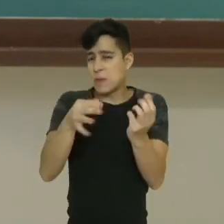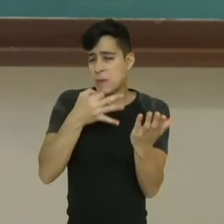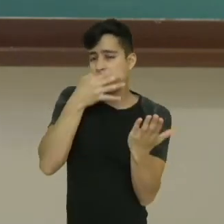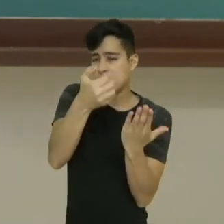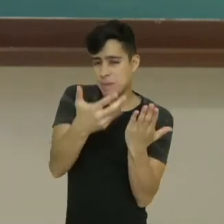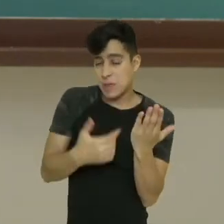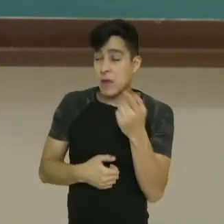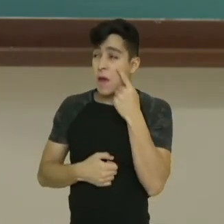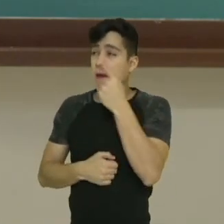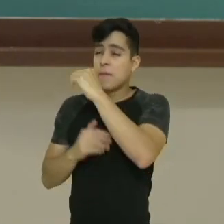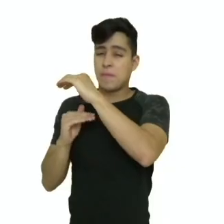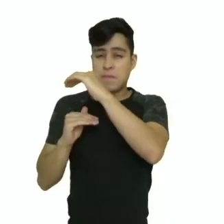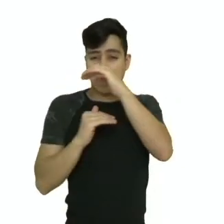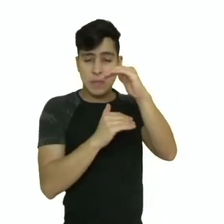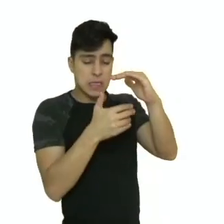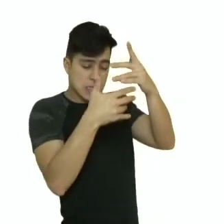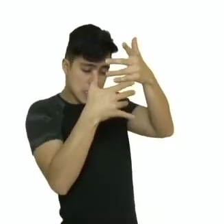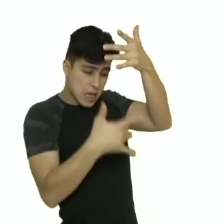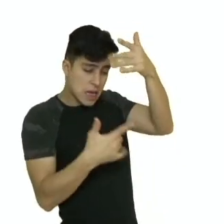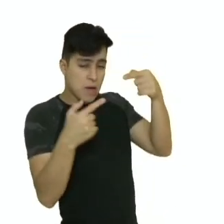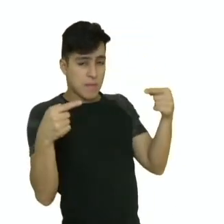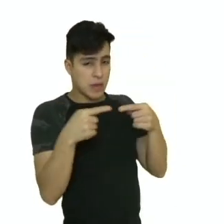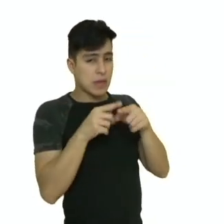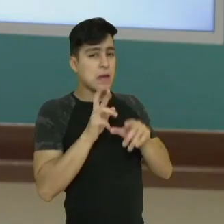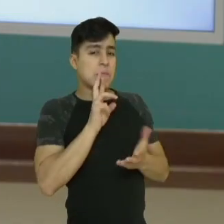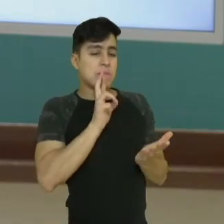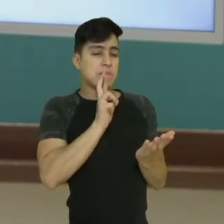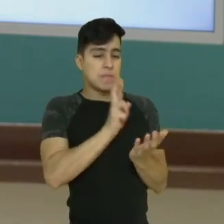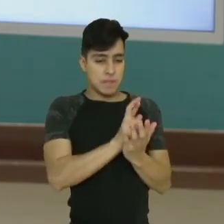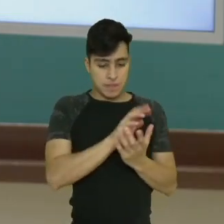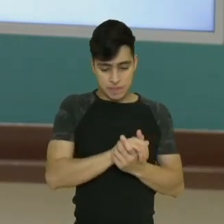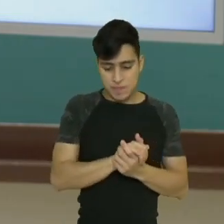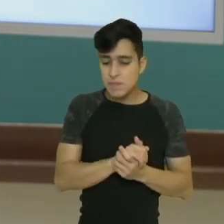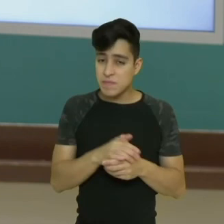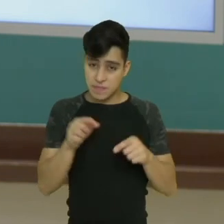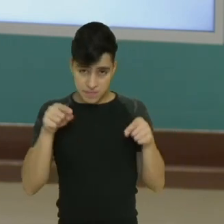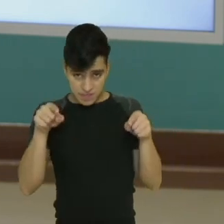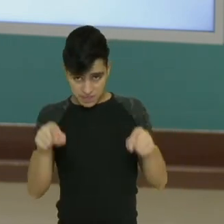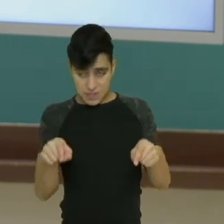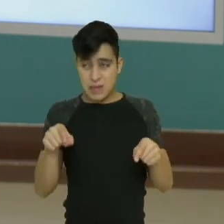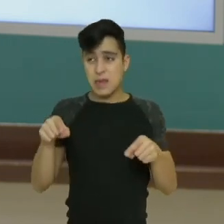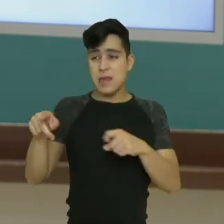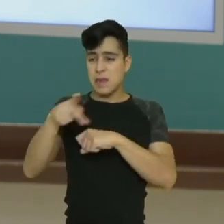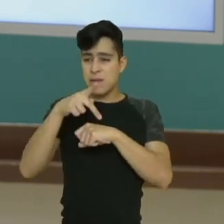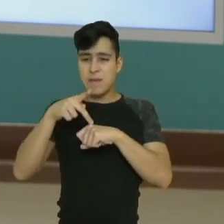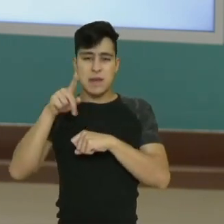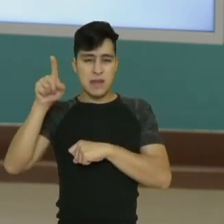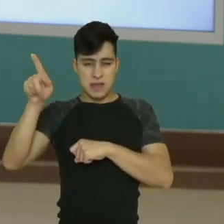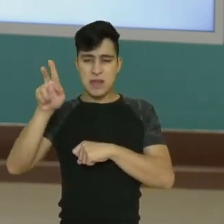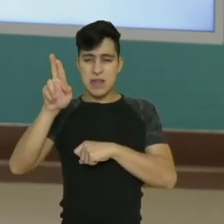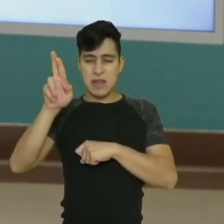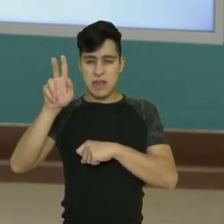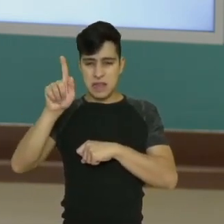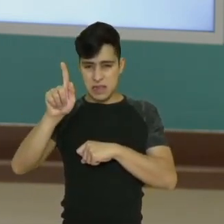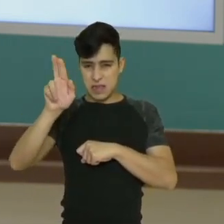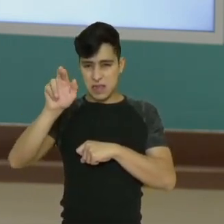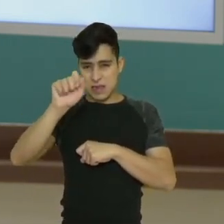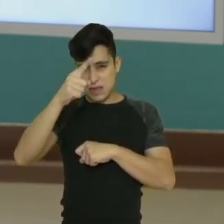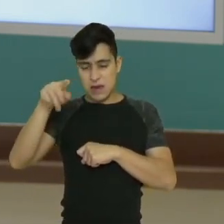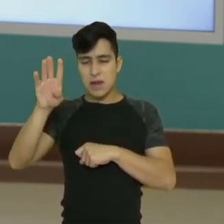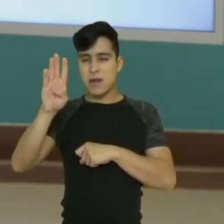sugestiva? Olha só, esse conflito aconteceu então entre Reino Unido, né, na verdade a Grã-Bretanha, tá,